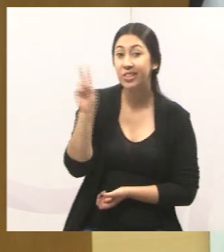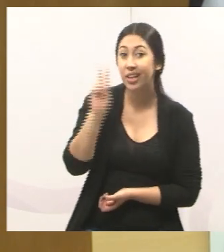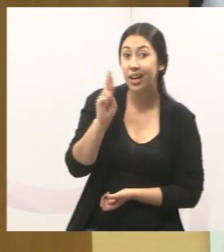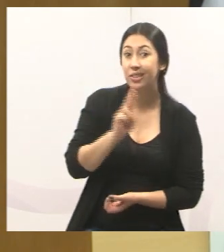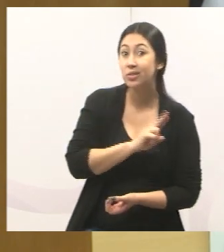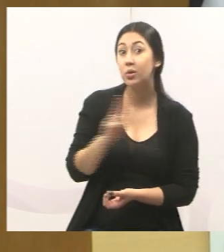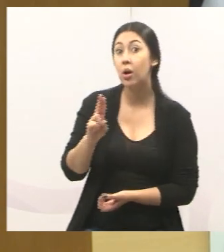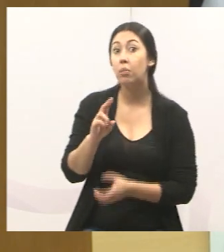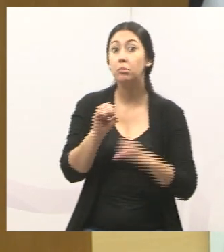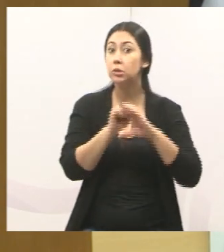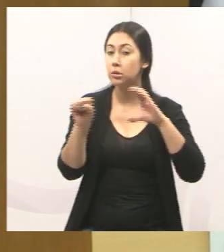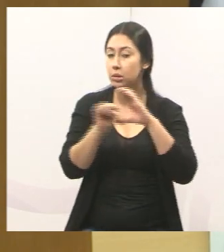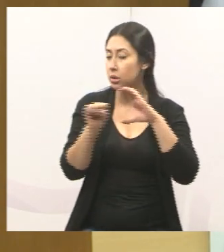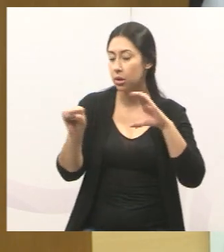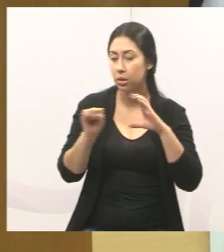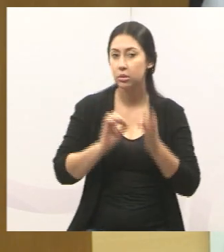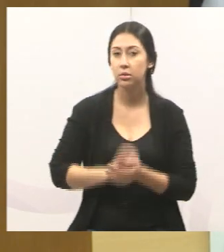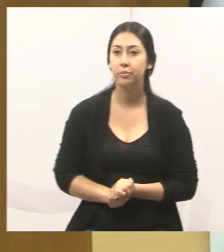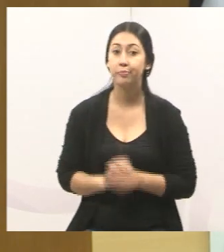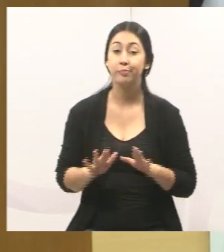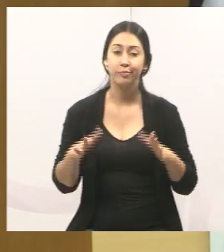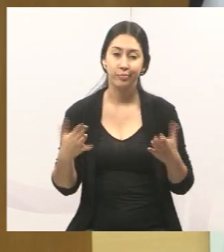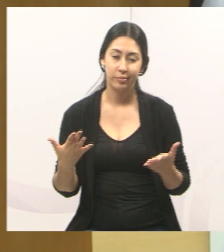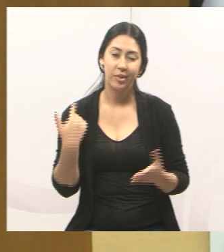da Santa Casa. Gente,